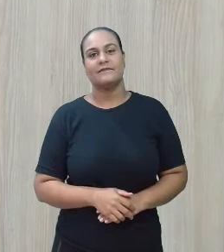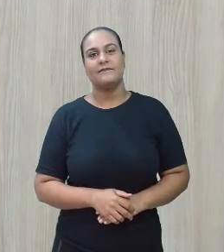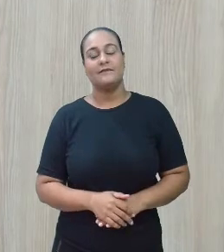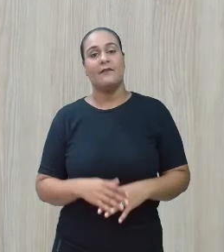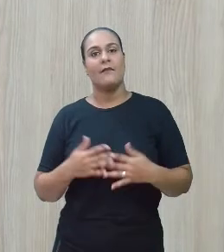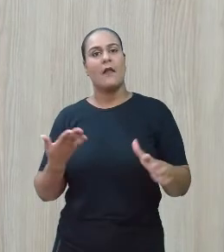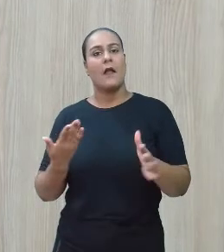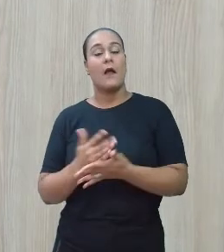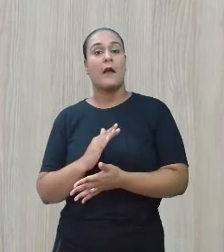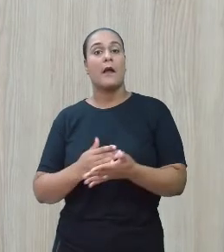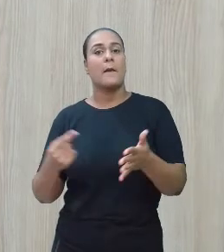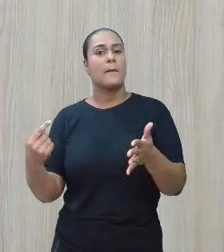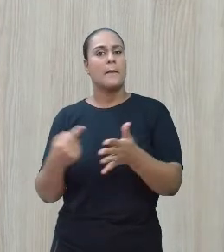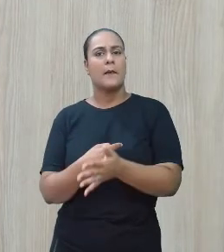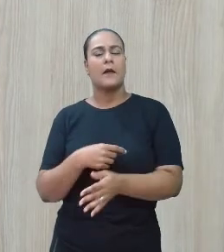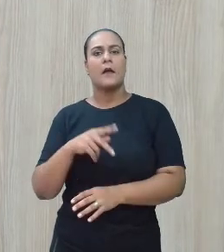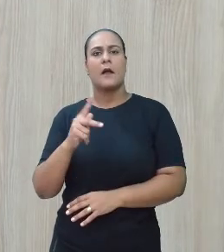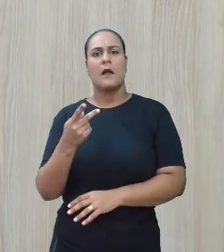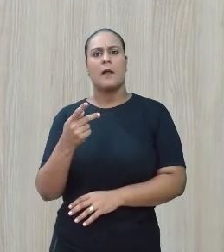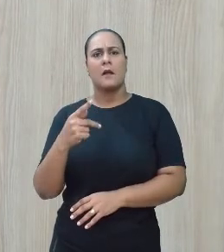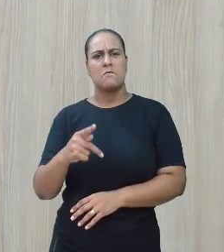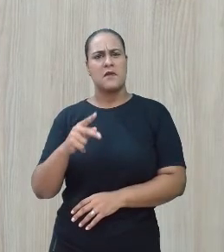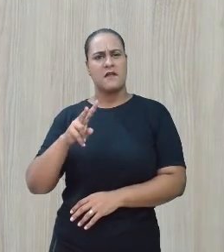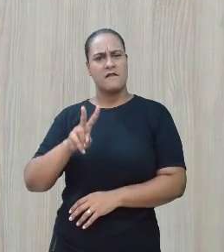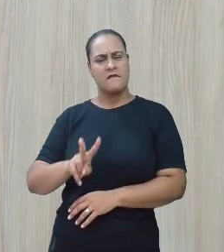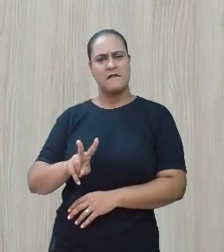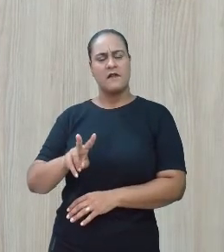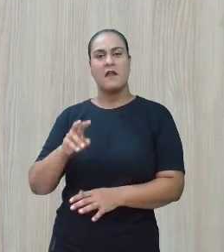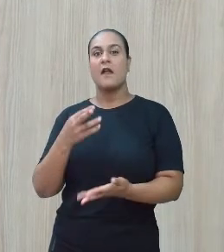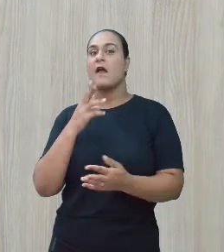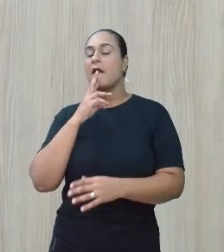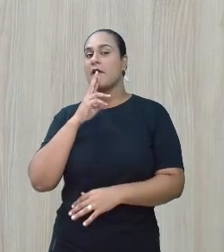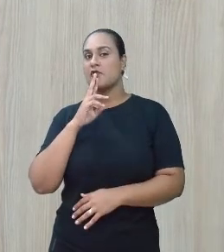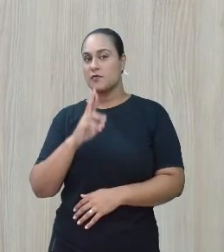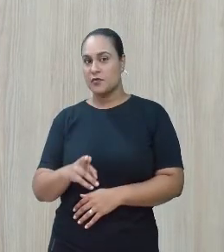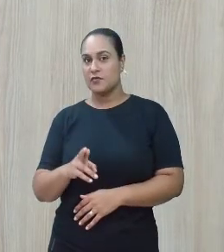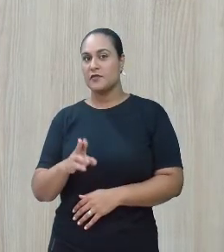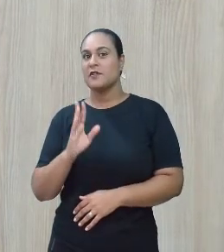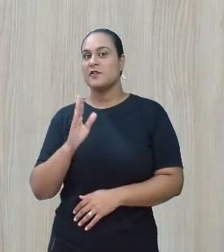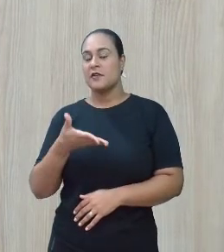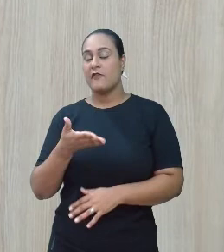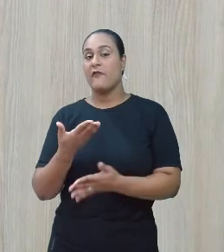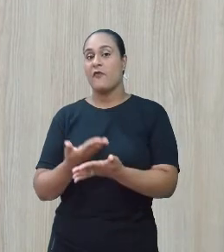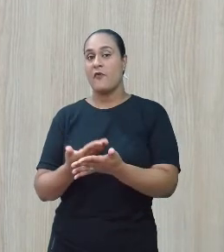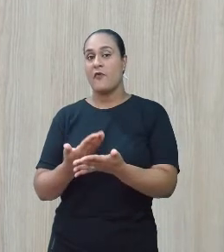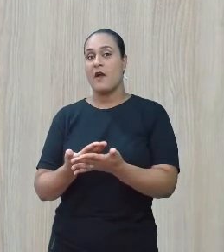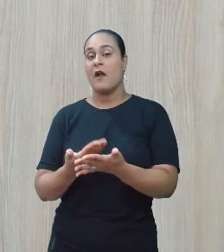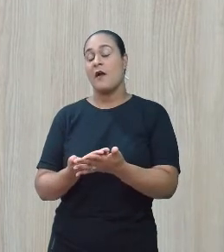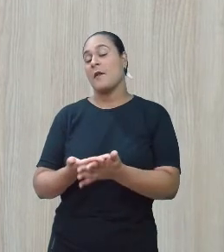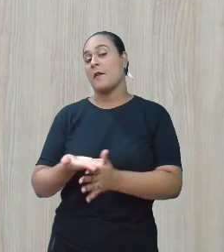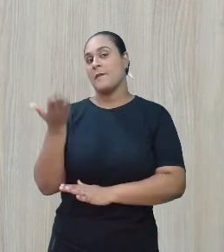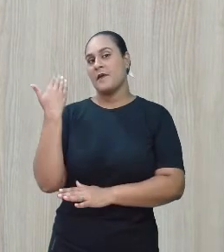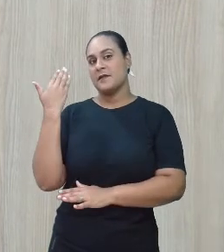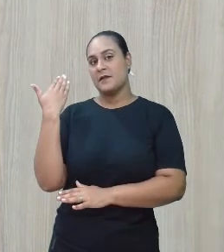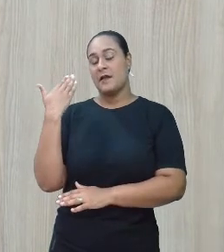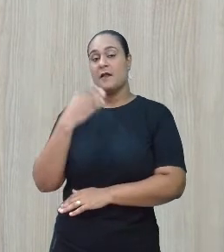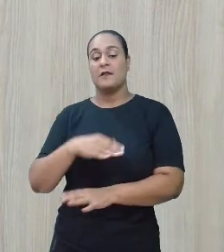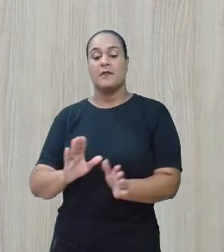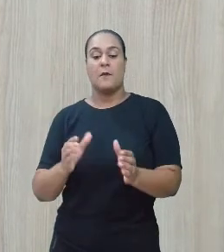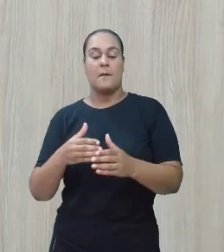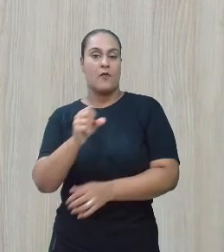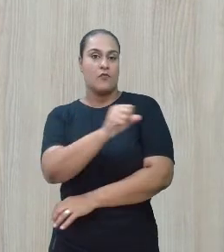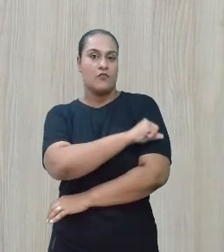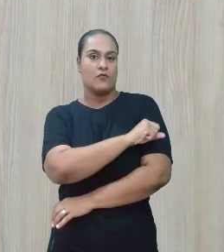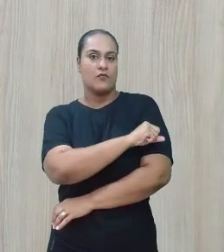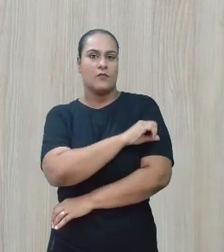aqui alguns já me perguntou o que é HPV, viu, Bel? Eu já respondi aqui, já foi uma aula que foi dada por mim, né, no 8º ano. A